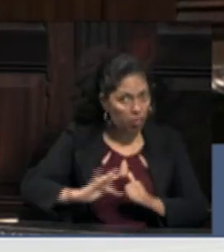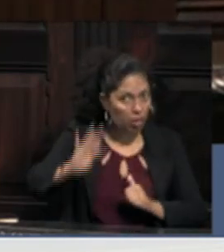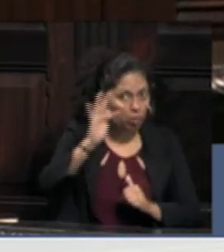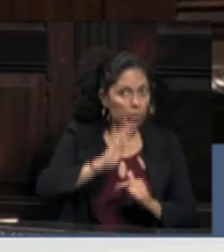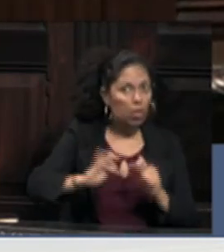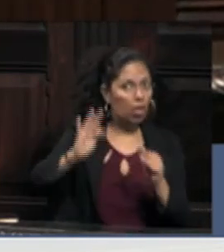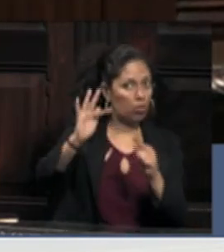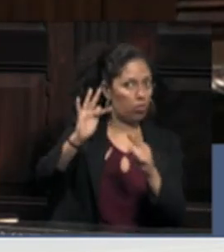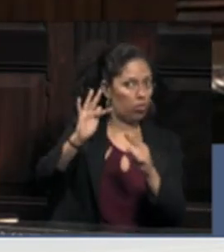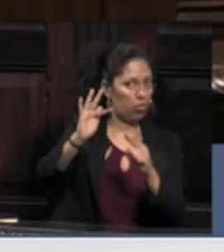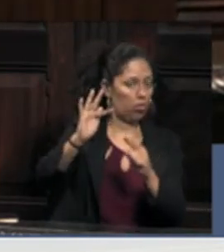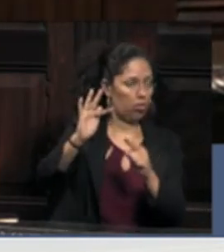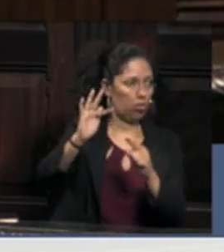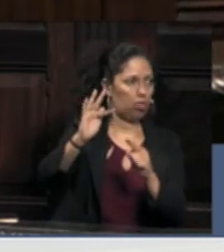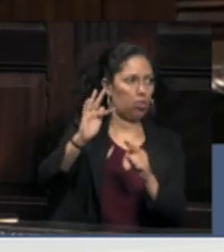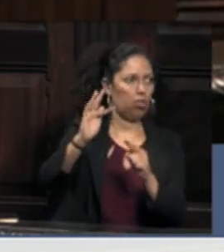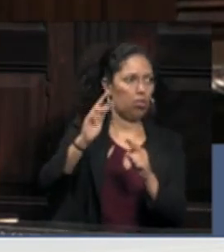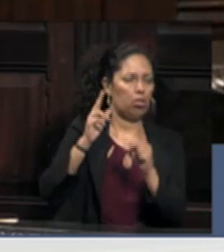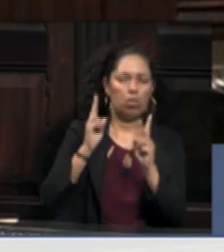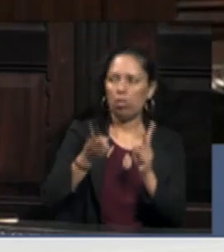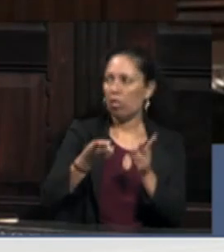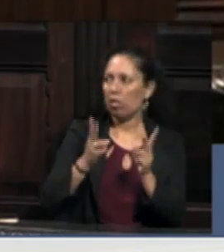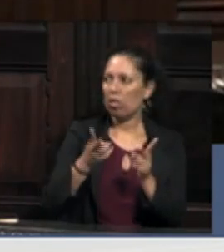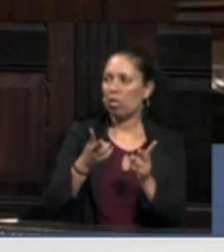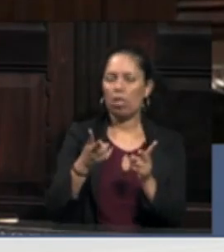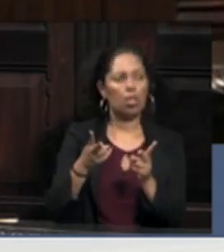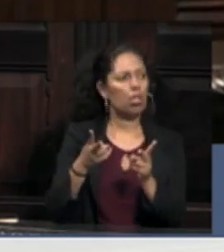que efetivamente se realiza